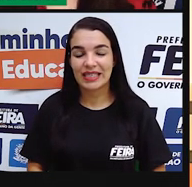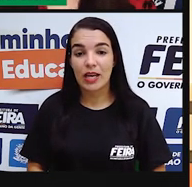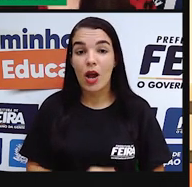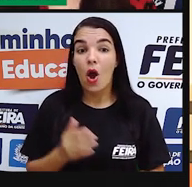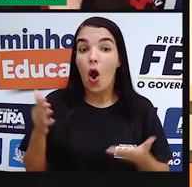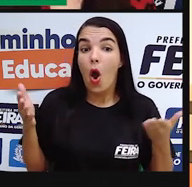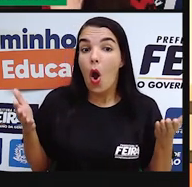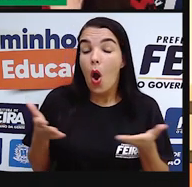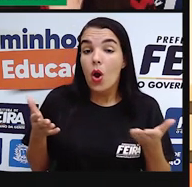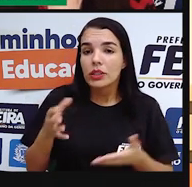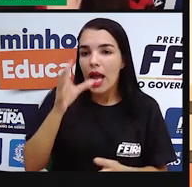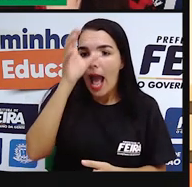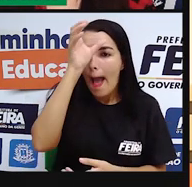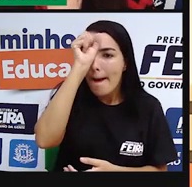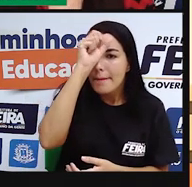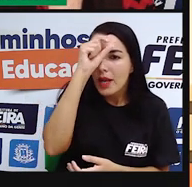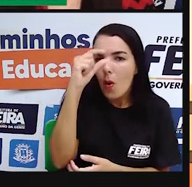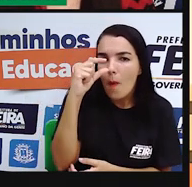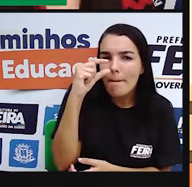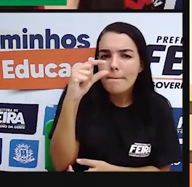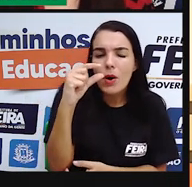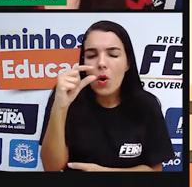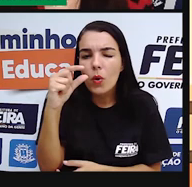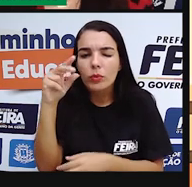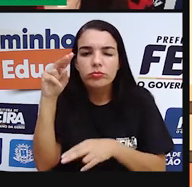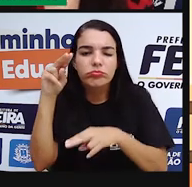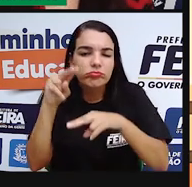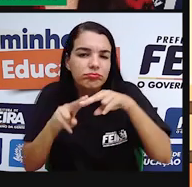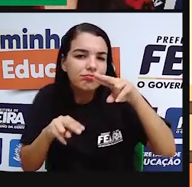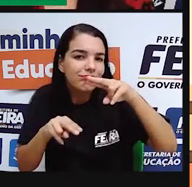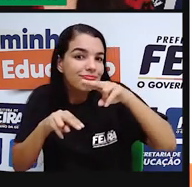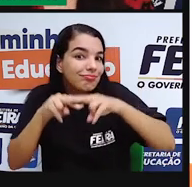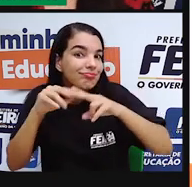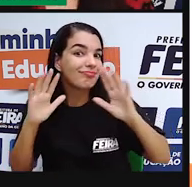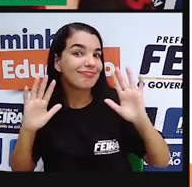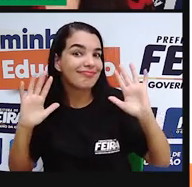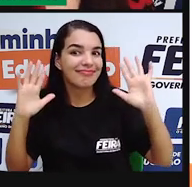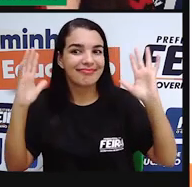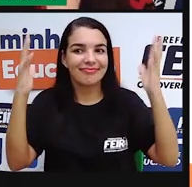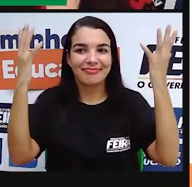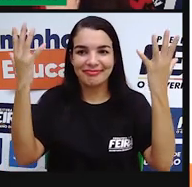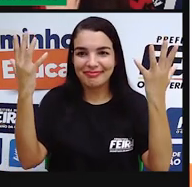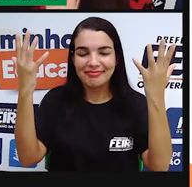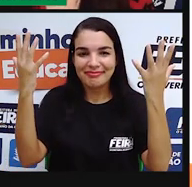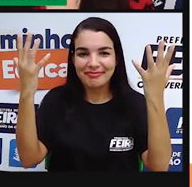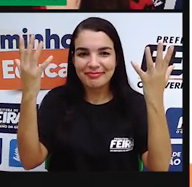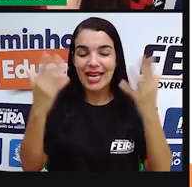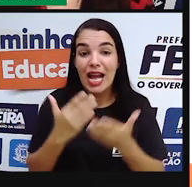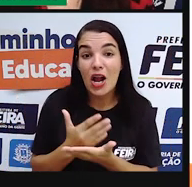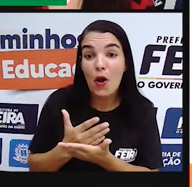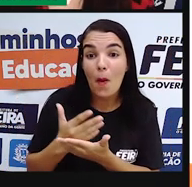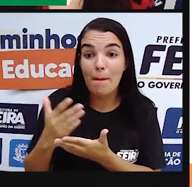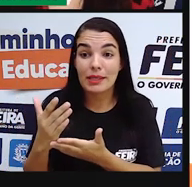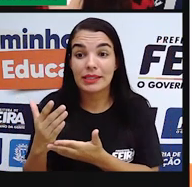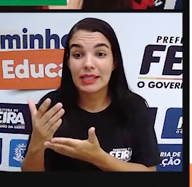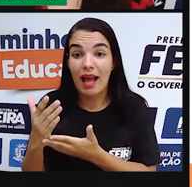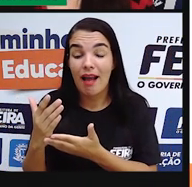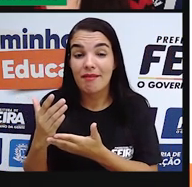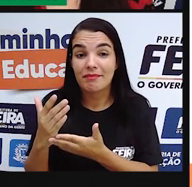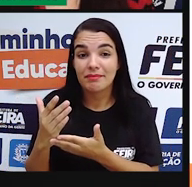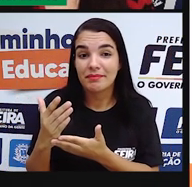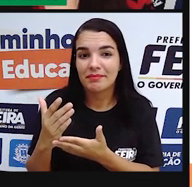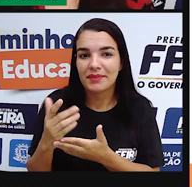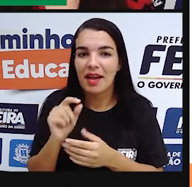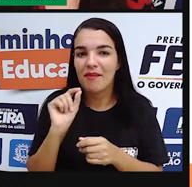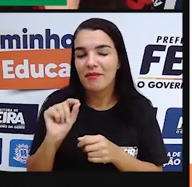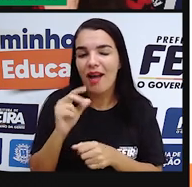Hoje nós vamos aprender um pouco mais aí sobre as festas juninas. E para começo de conversa, a